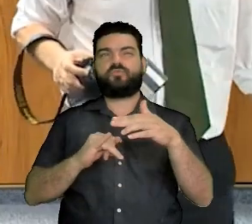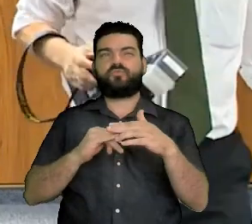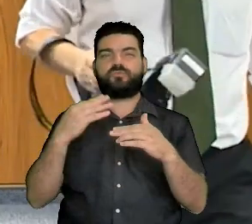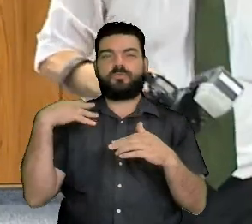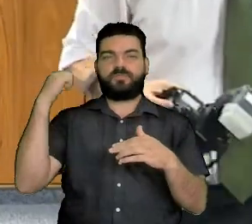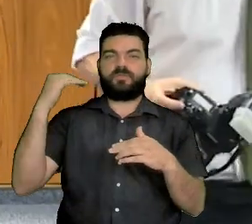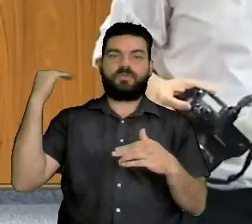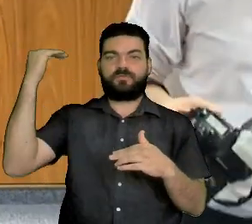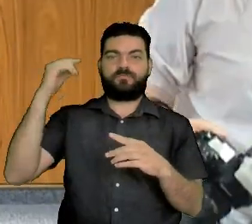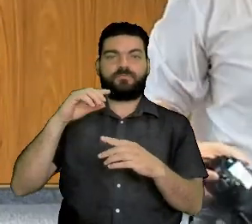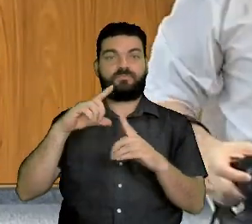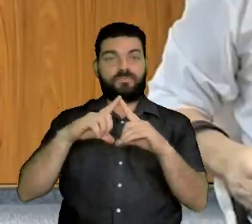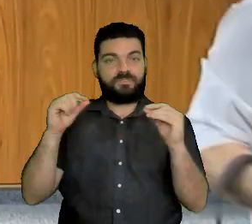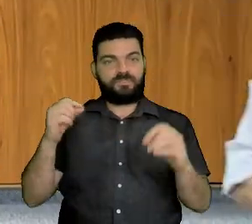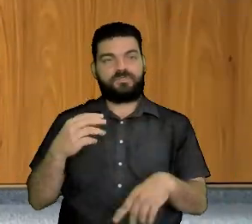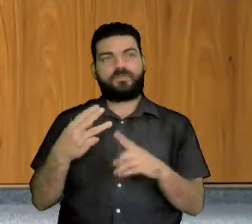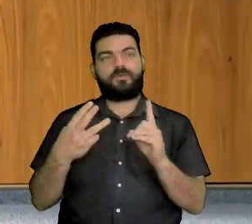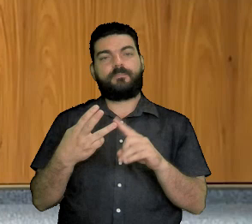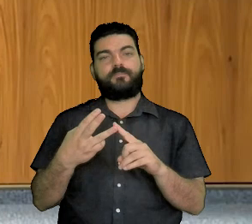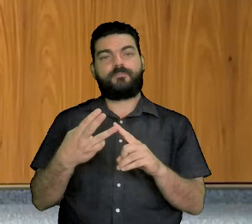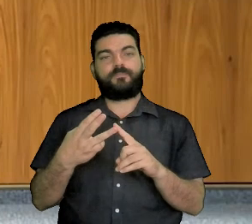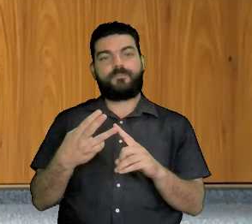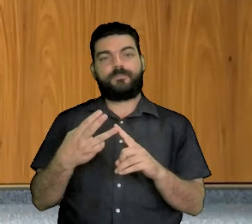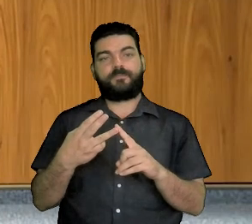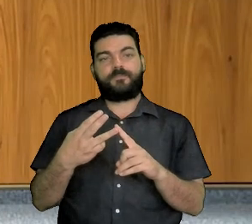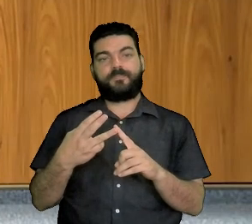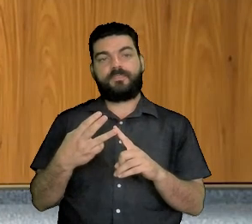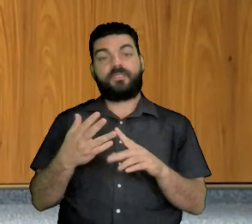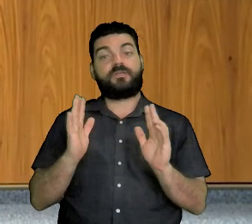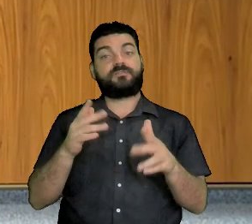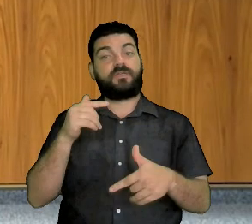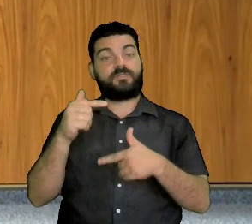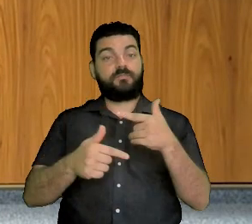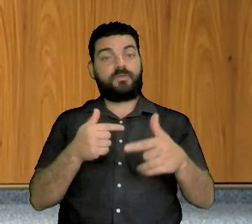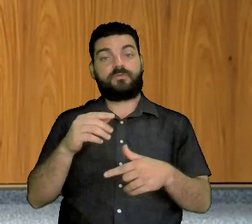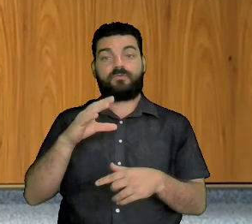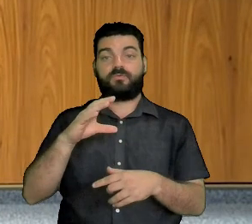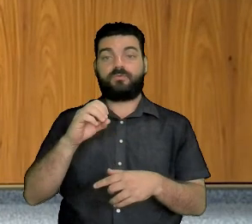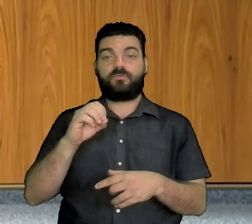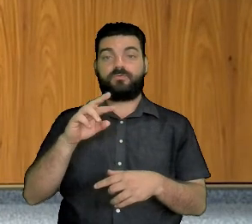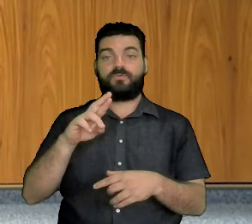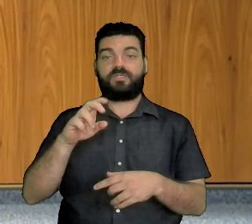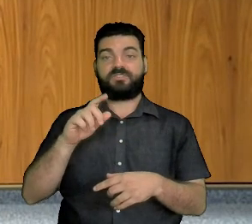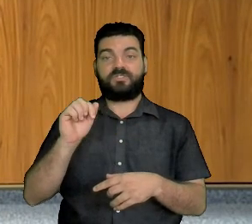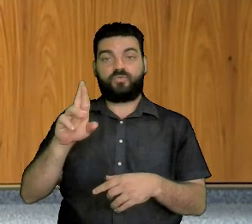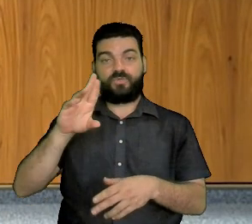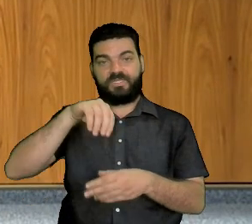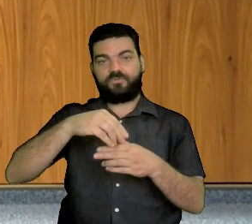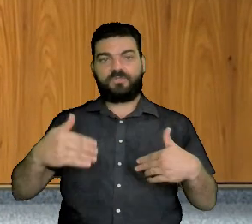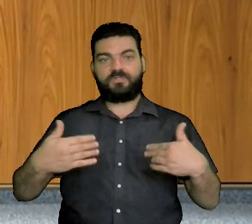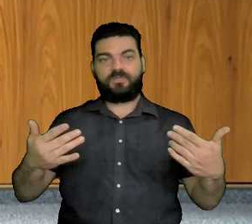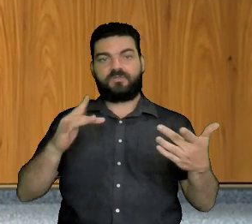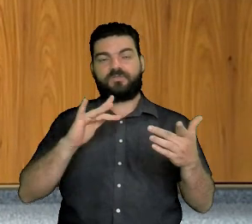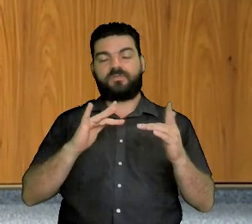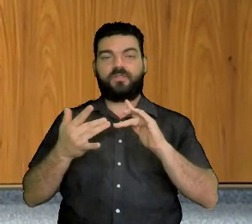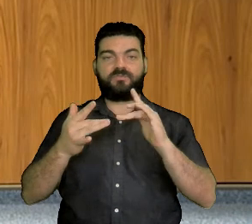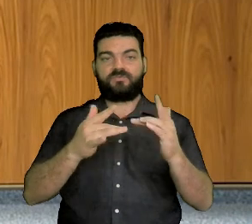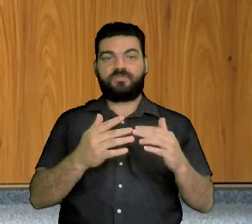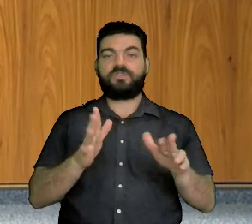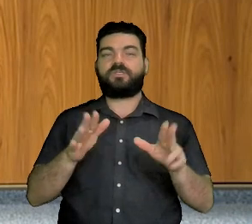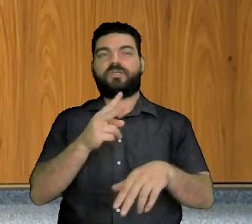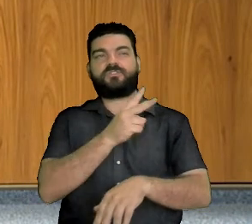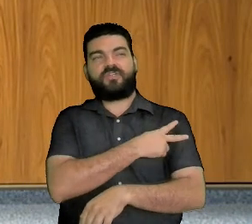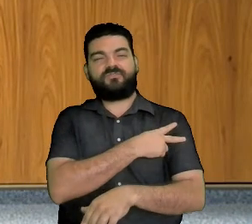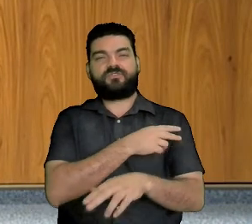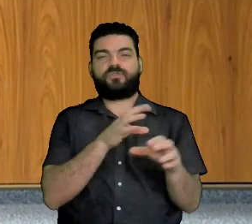do Distrito Federal, já atuou como corregedor setorial do Ministério das Relações Exteriores, chefe de